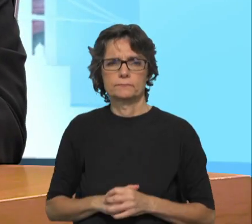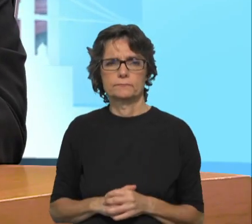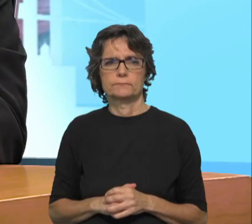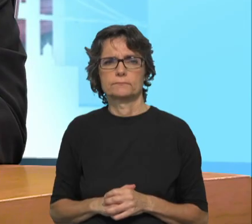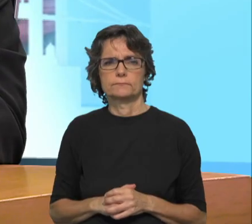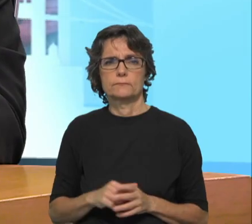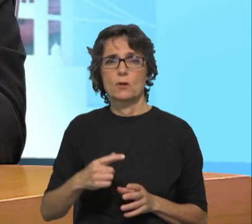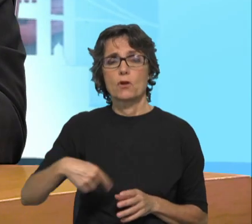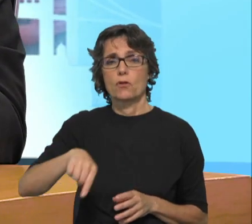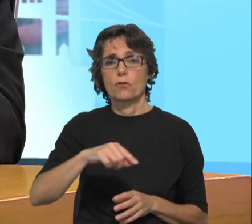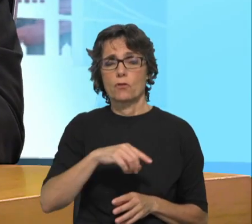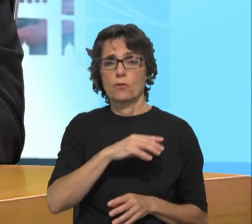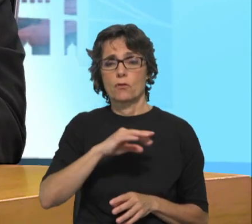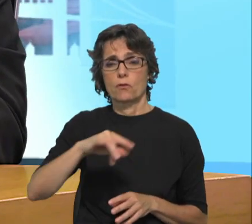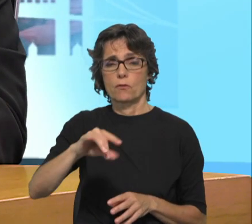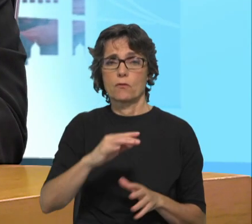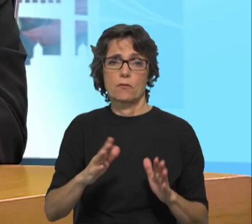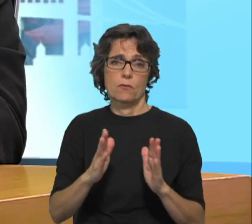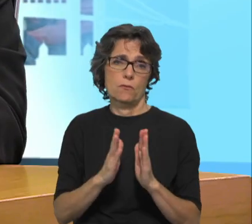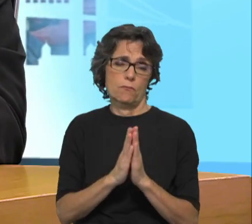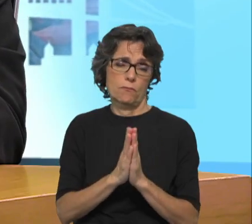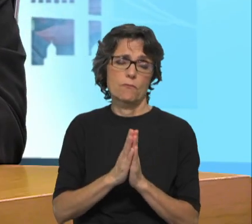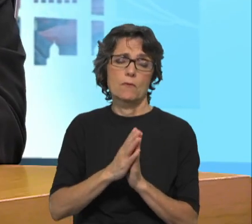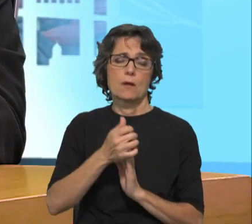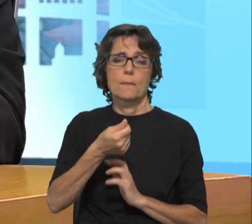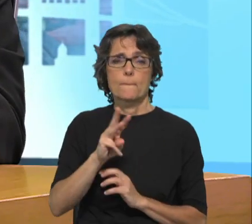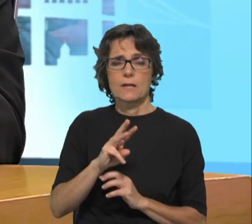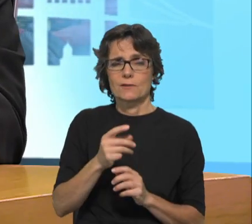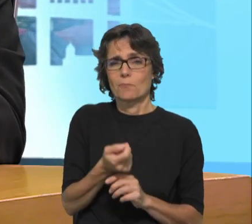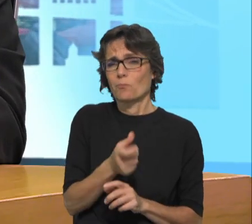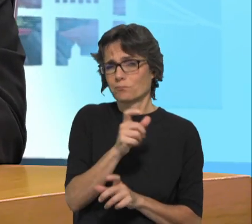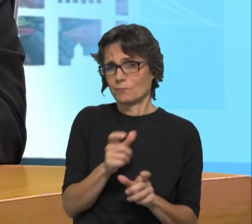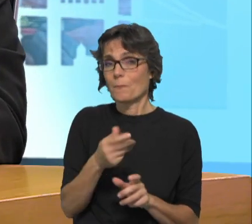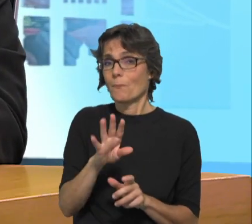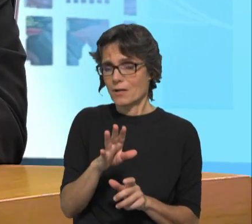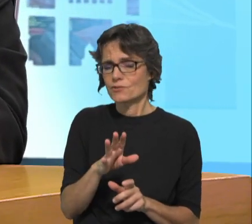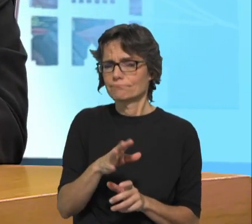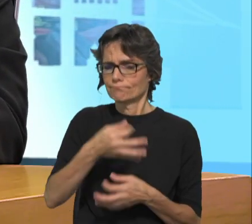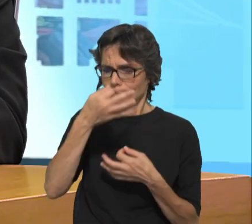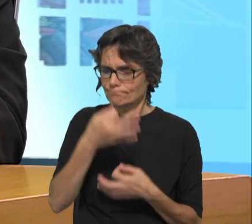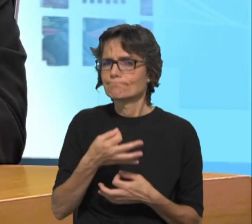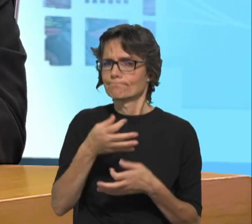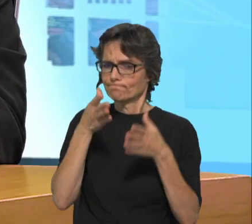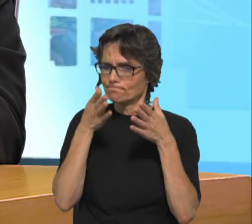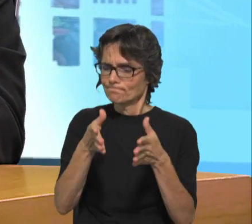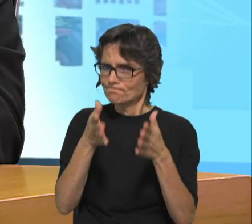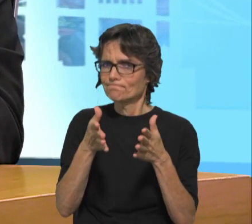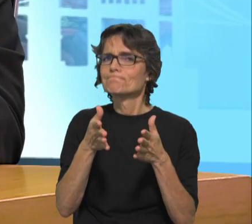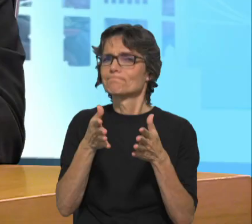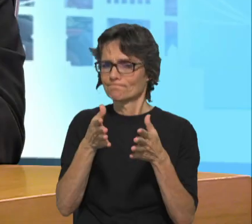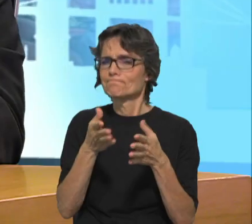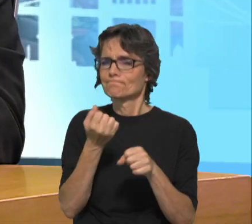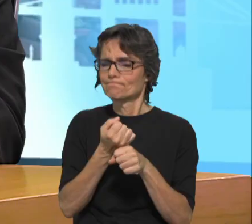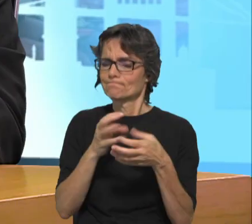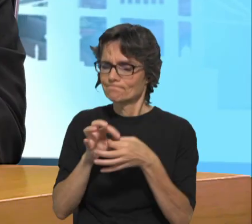facto, na Diocese de Beja somos poucos, é um facto. Mas os poucos que somos, creio que somos convictos. E talvez essa possa ser uma